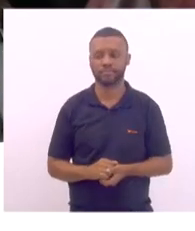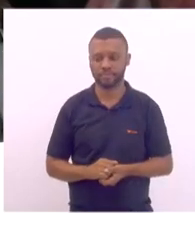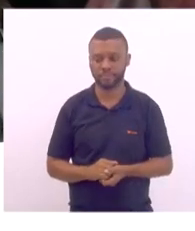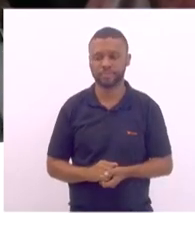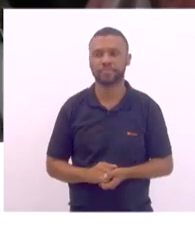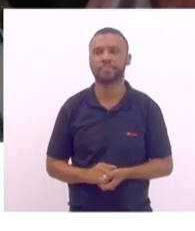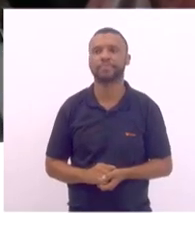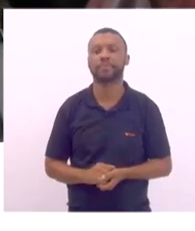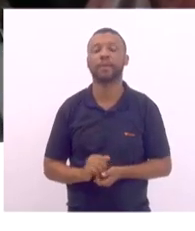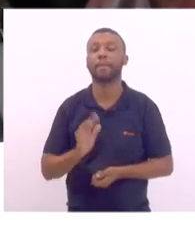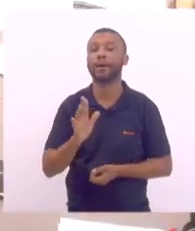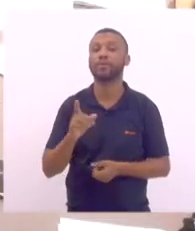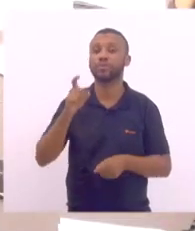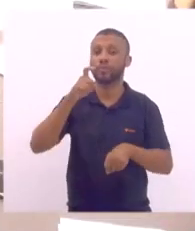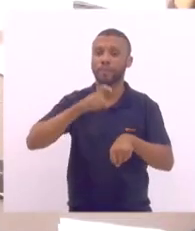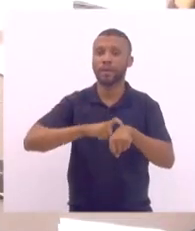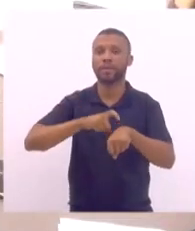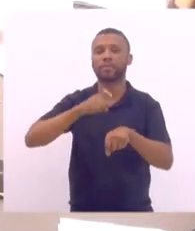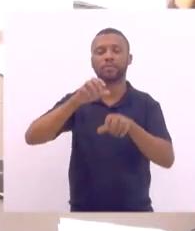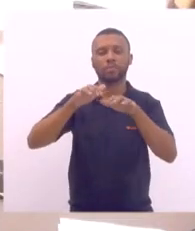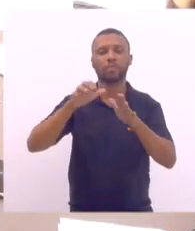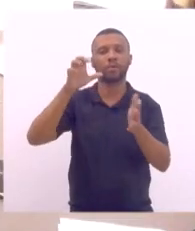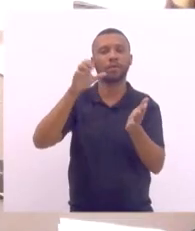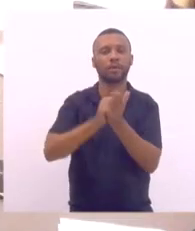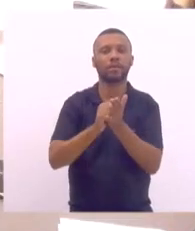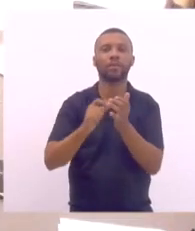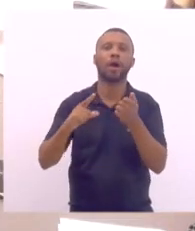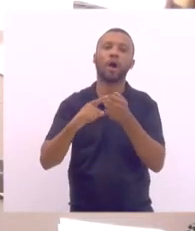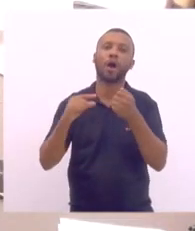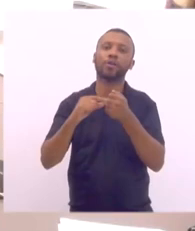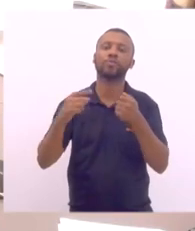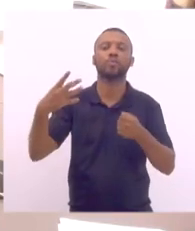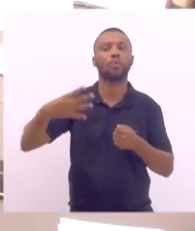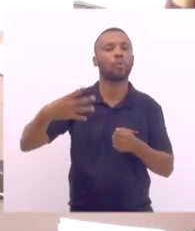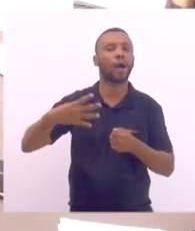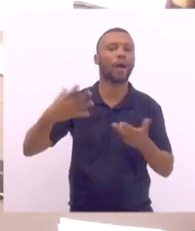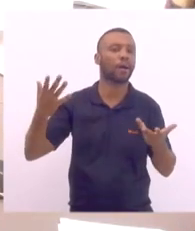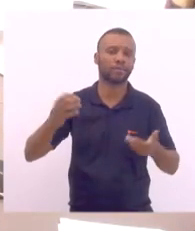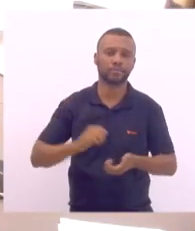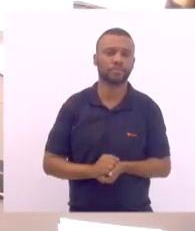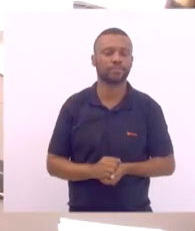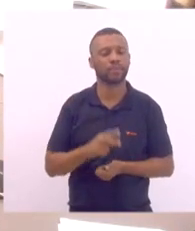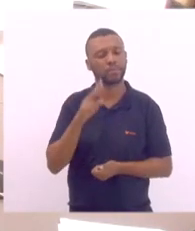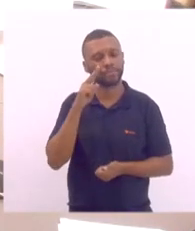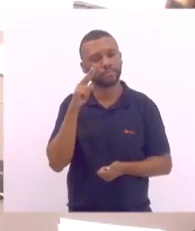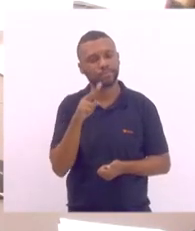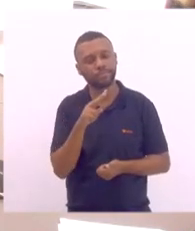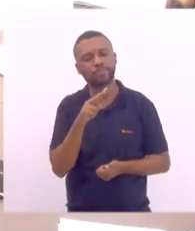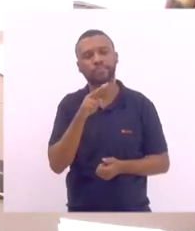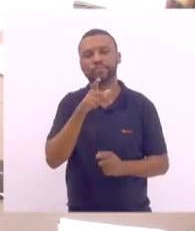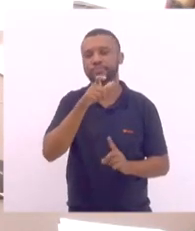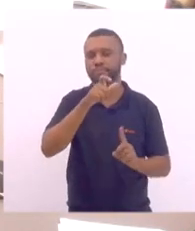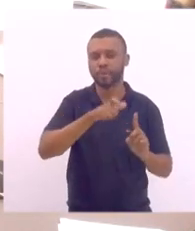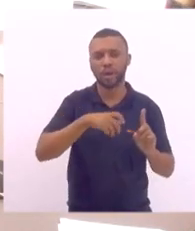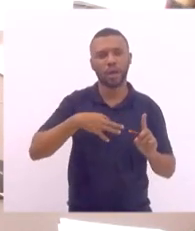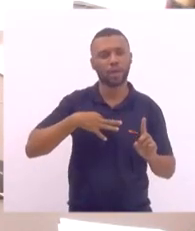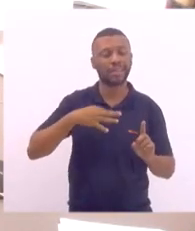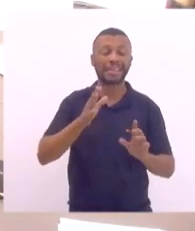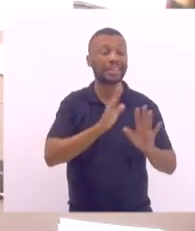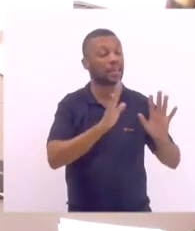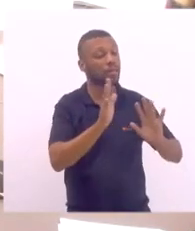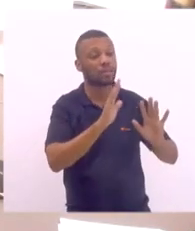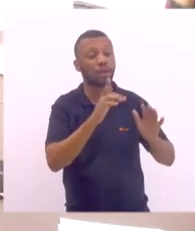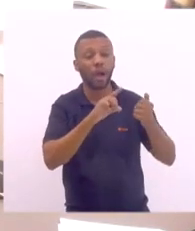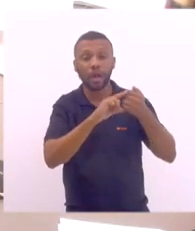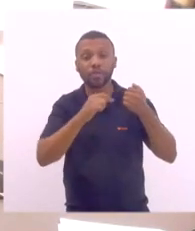Mas, no momento, cadastro é o artigo 4º. Então, mas esse mandato... Serão considerados doadores ficará... regulares não, não, de não, não, não. O